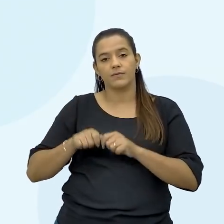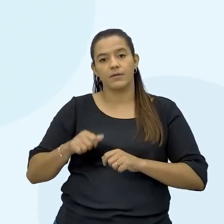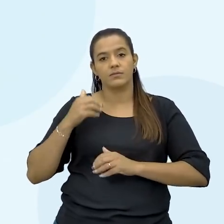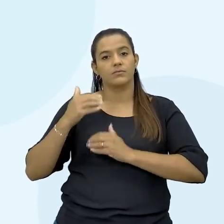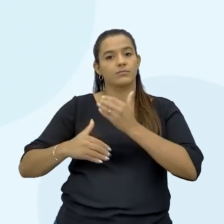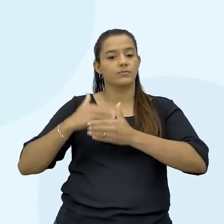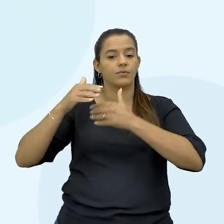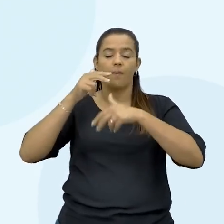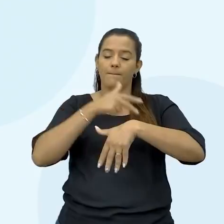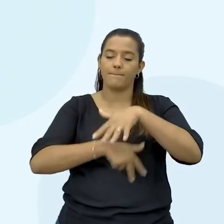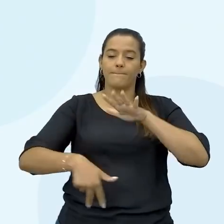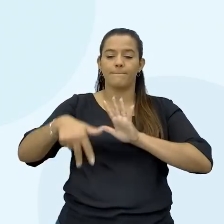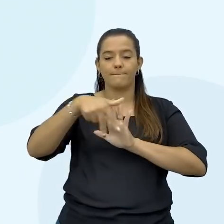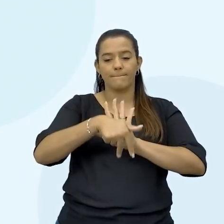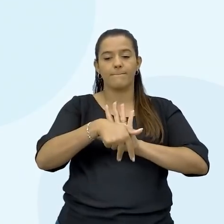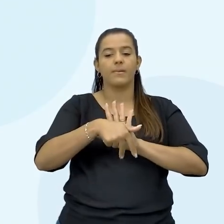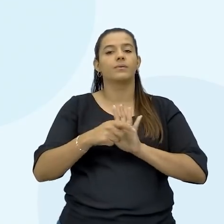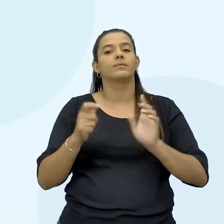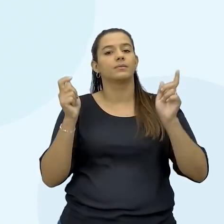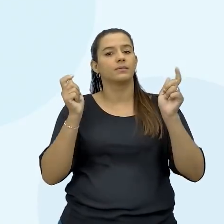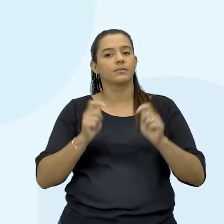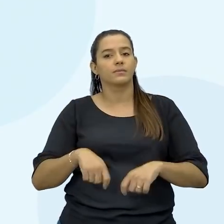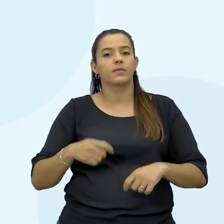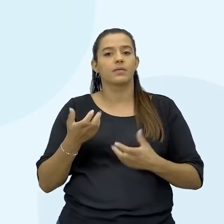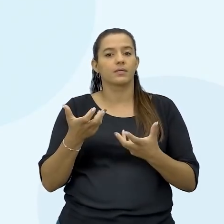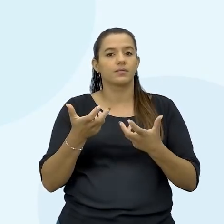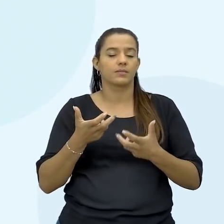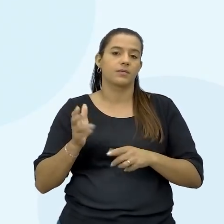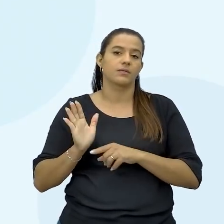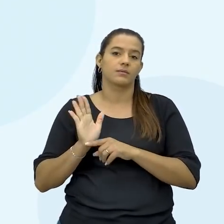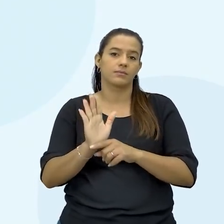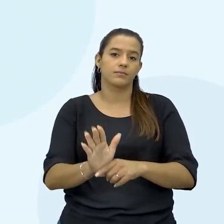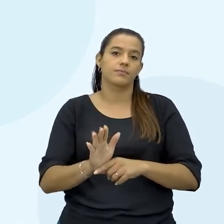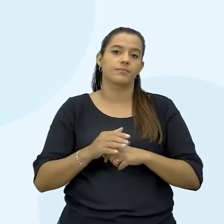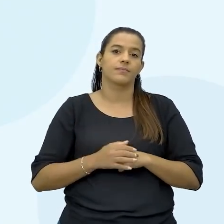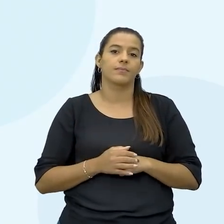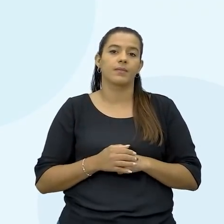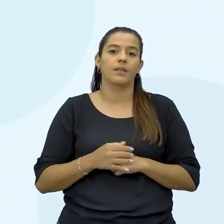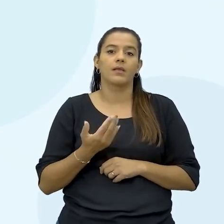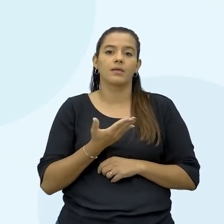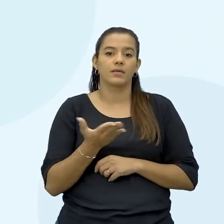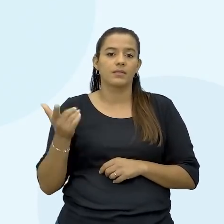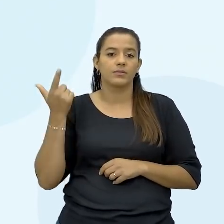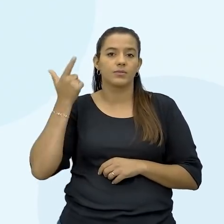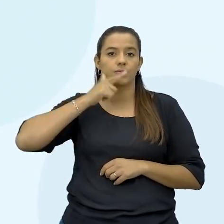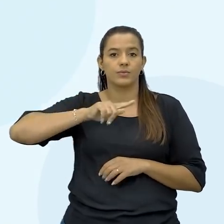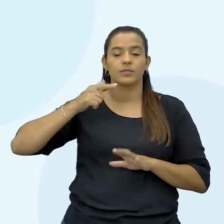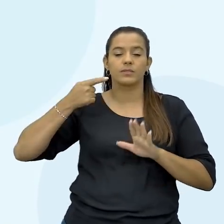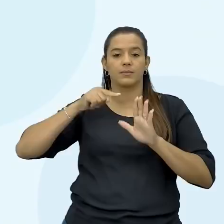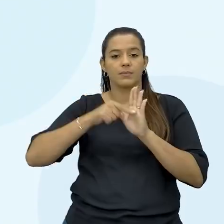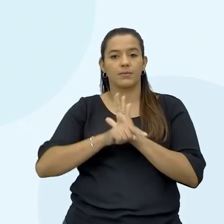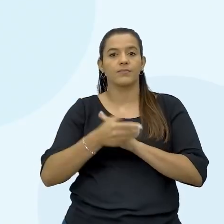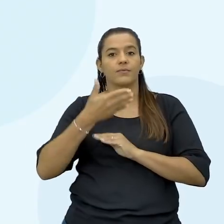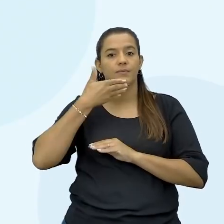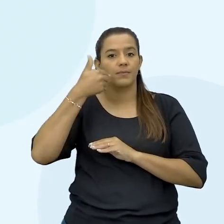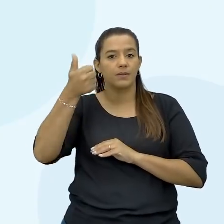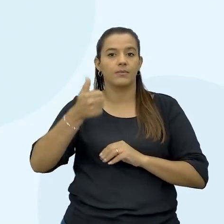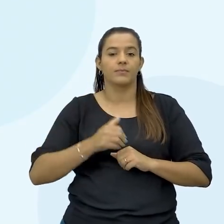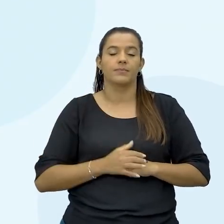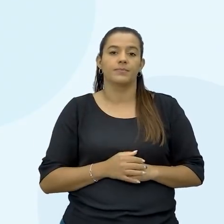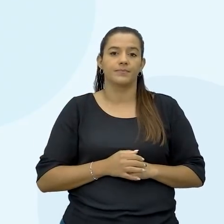todo o protagonismo e autonomia que se espera, né, no desenvolvimento desses aprofundamentos de maneira